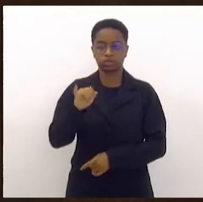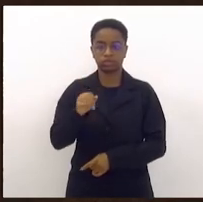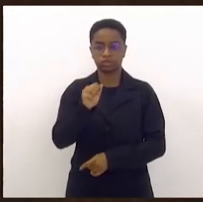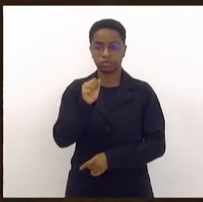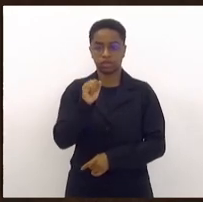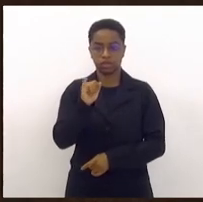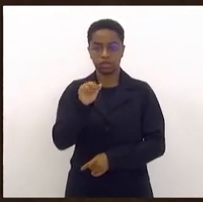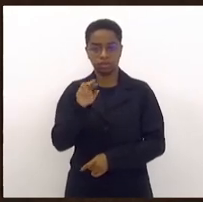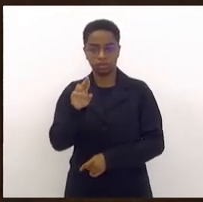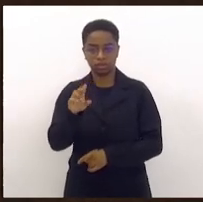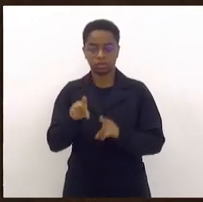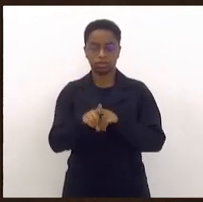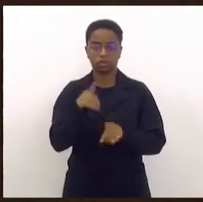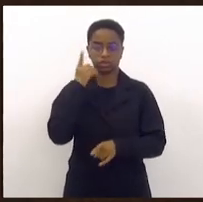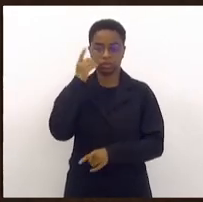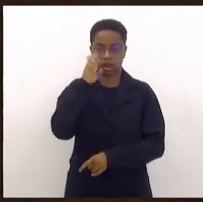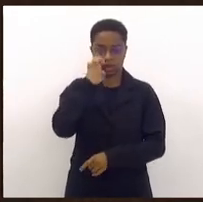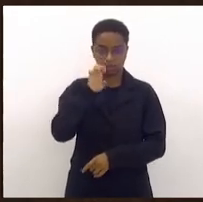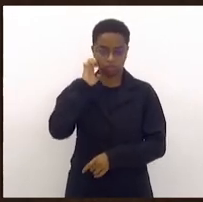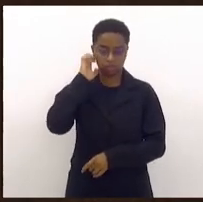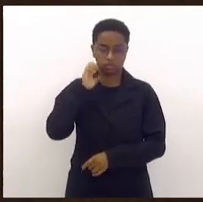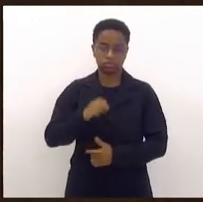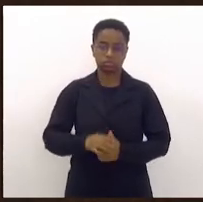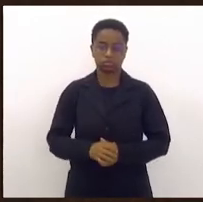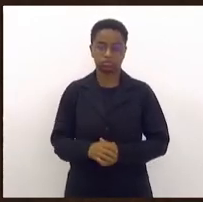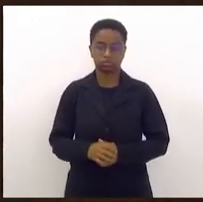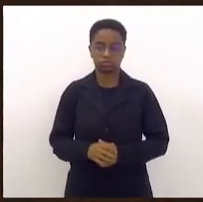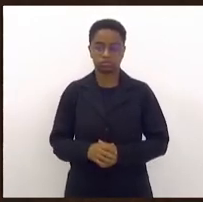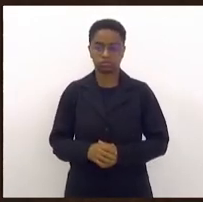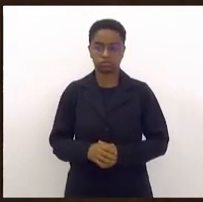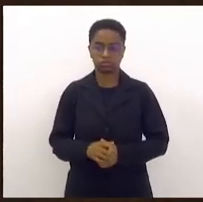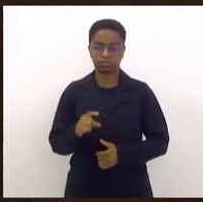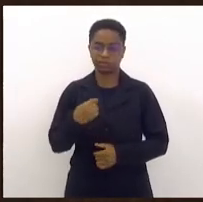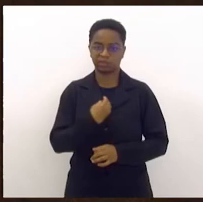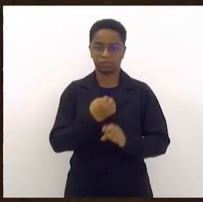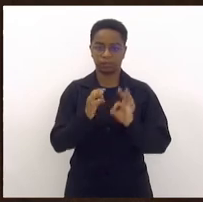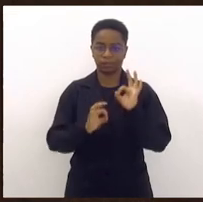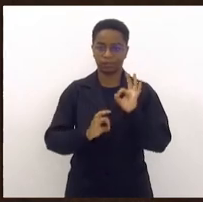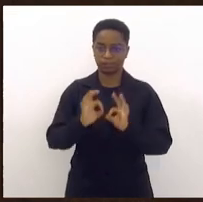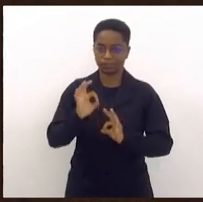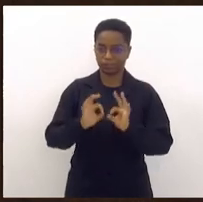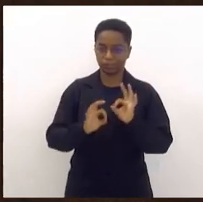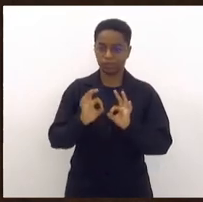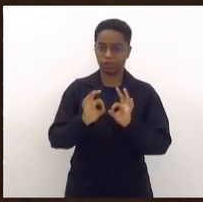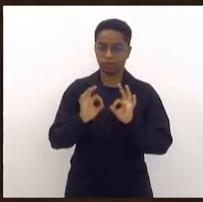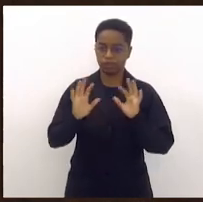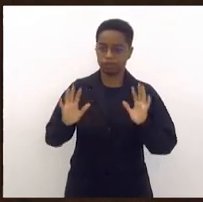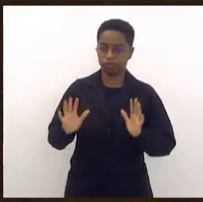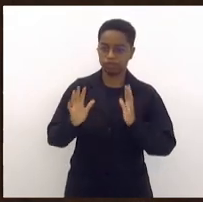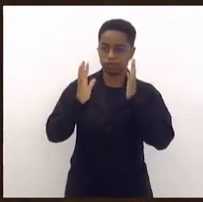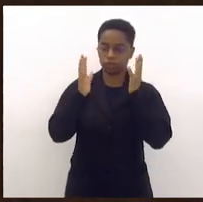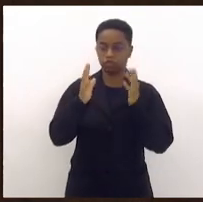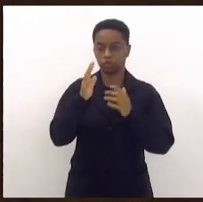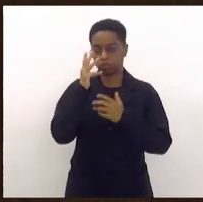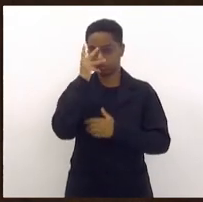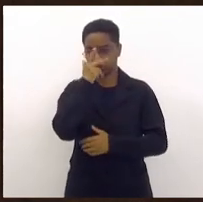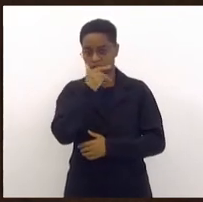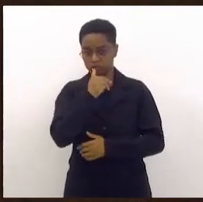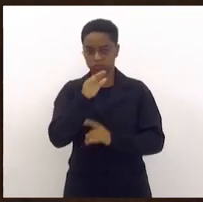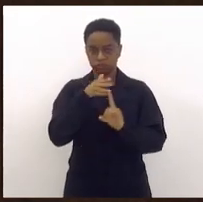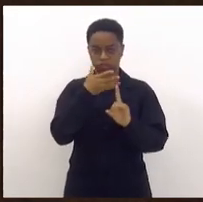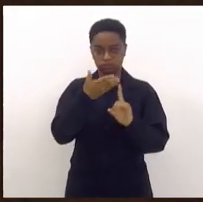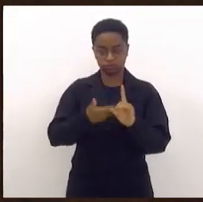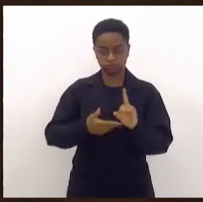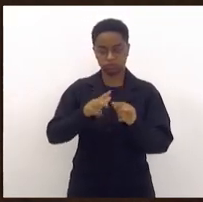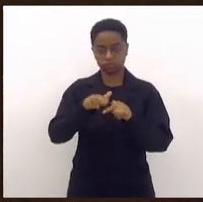a deputada Élica Takimoto, estamos organizando uma bonita cerimônia de homenagem aos